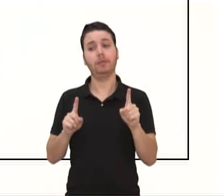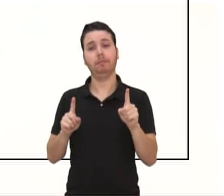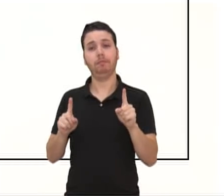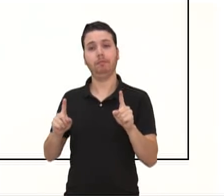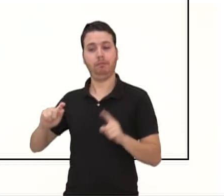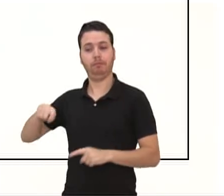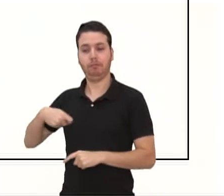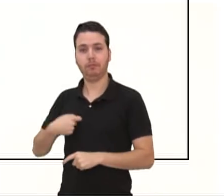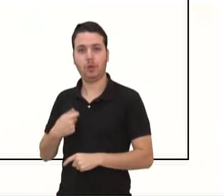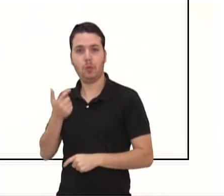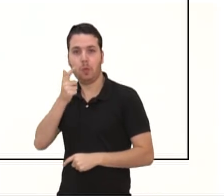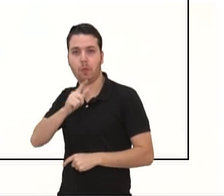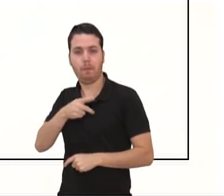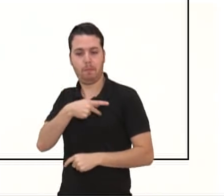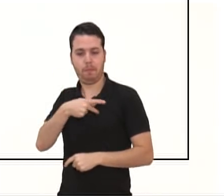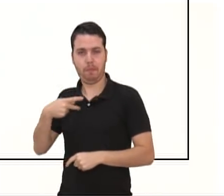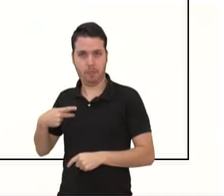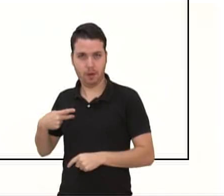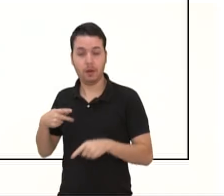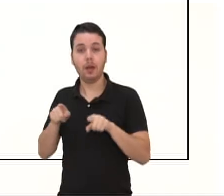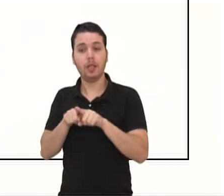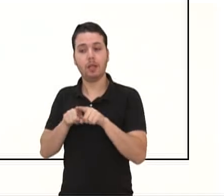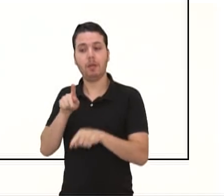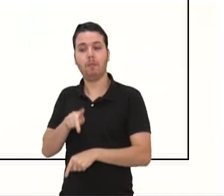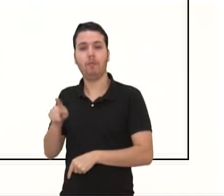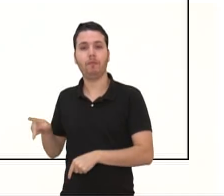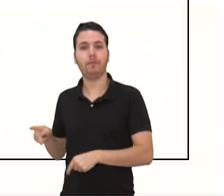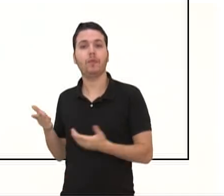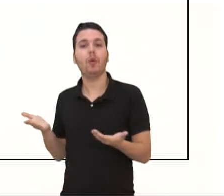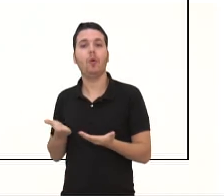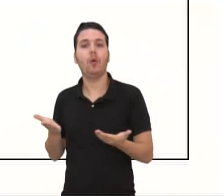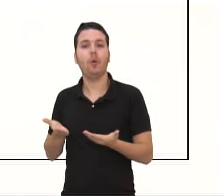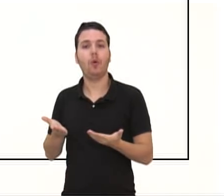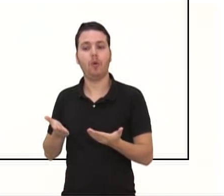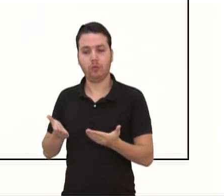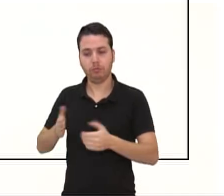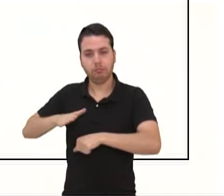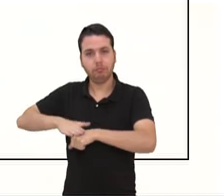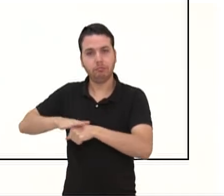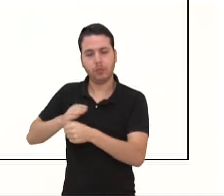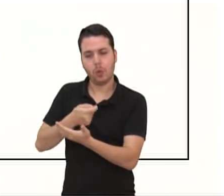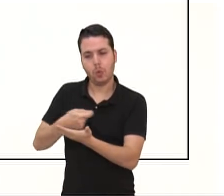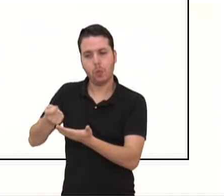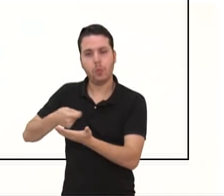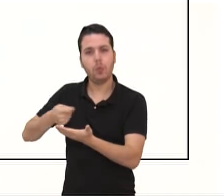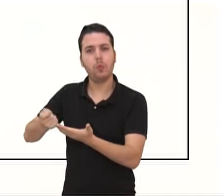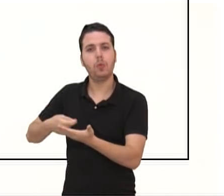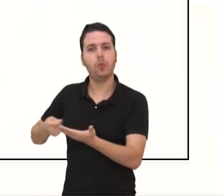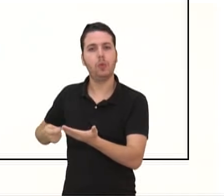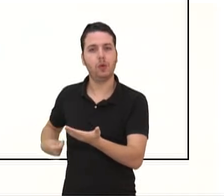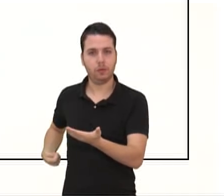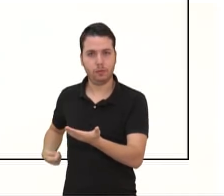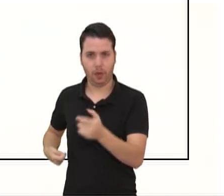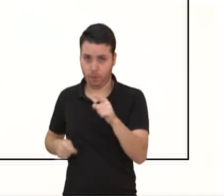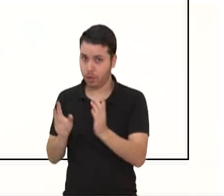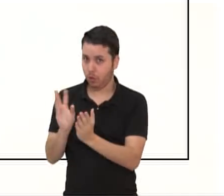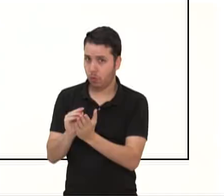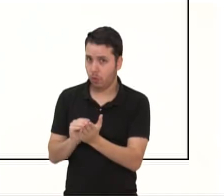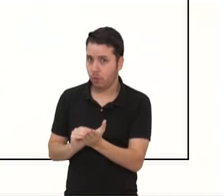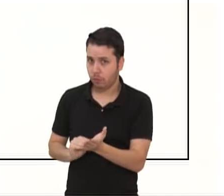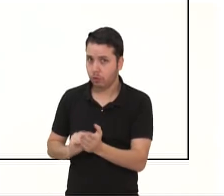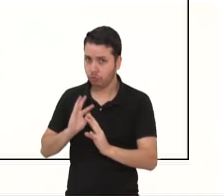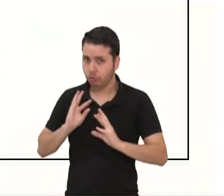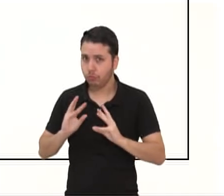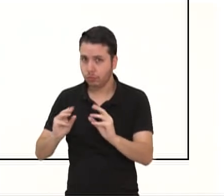pastor, professor e hoje escritor. Você anotou tudo isso? Importante,